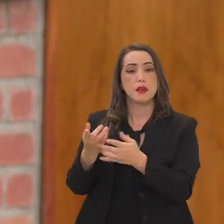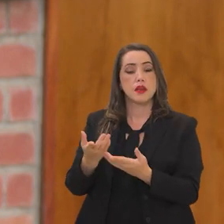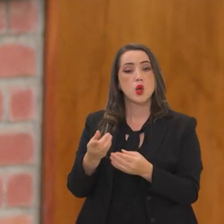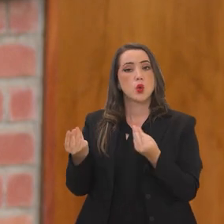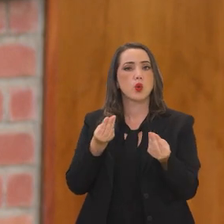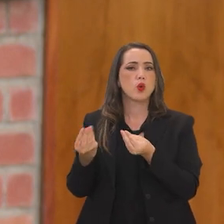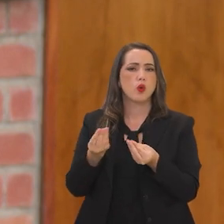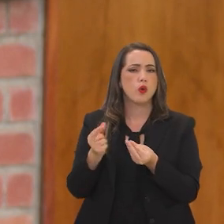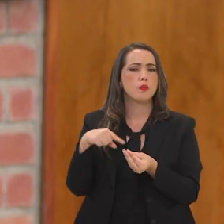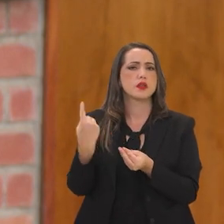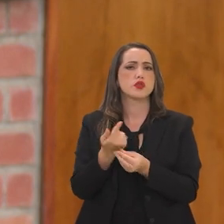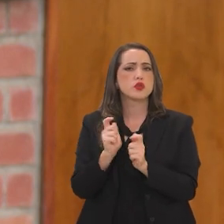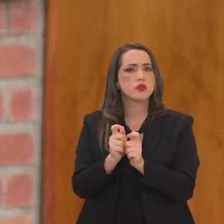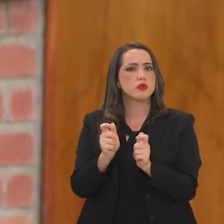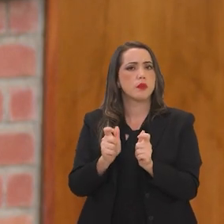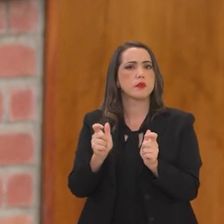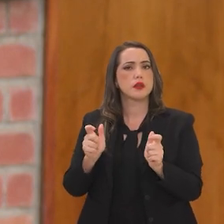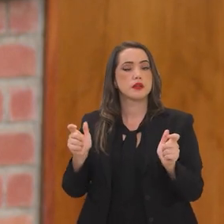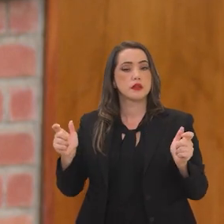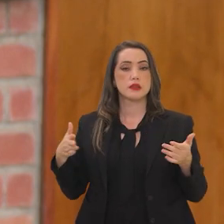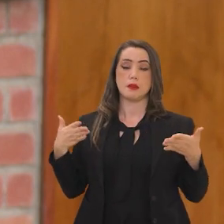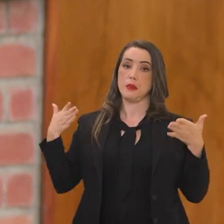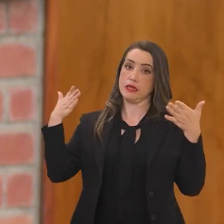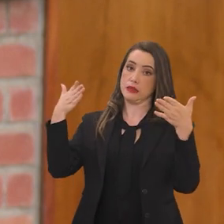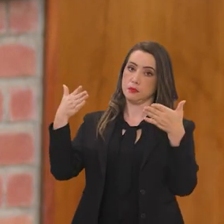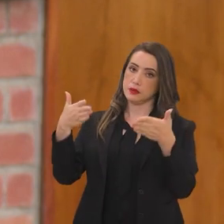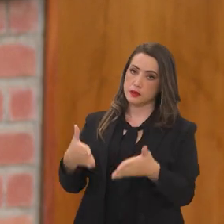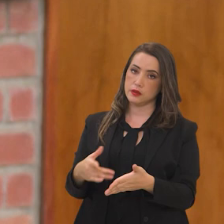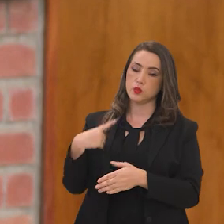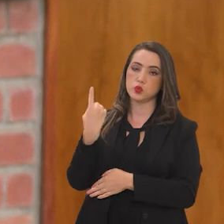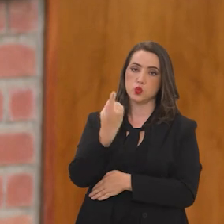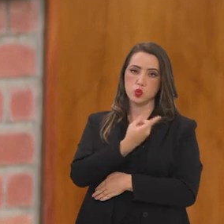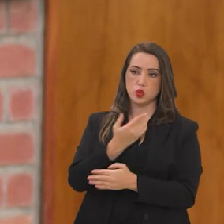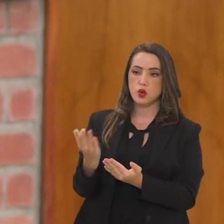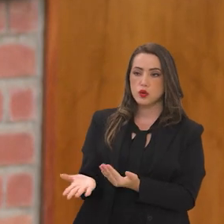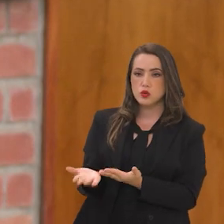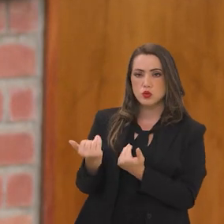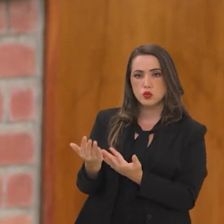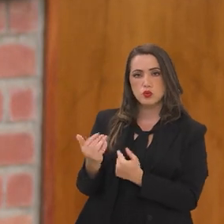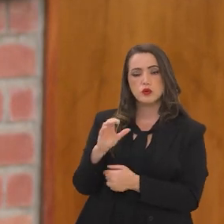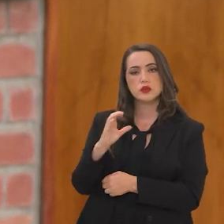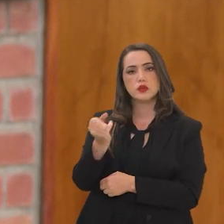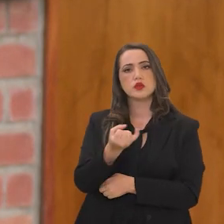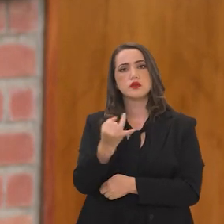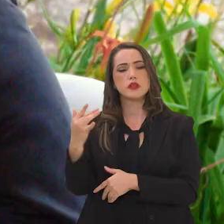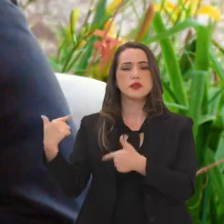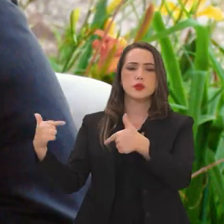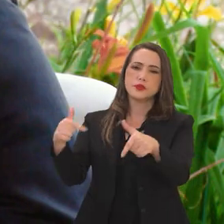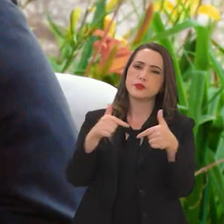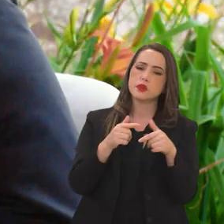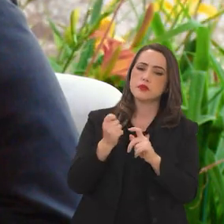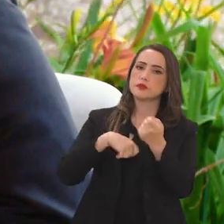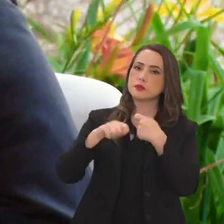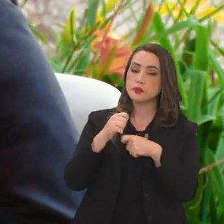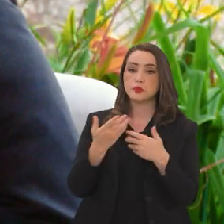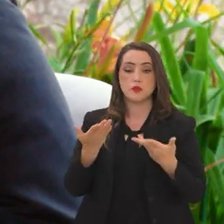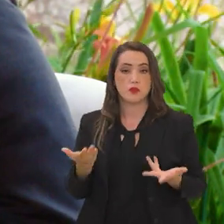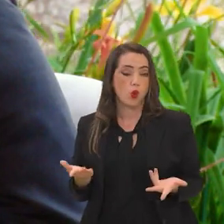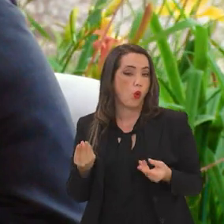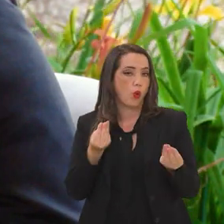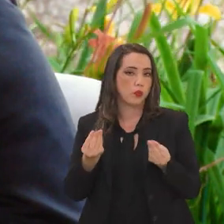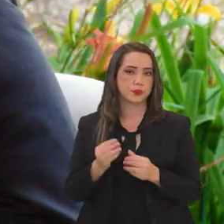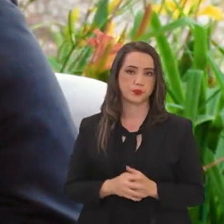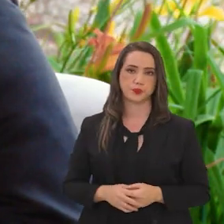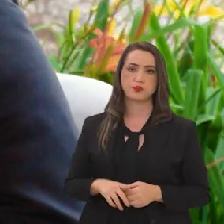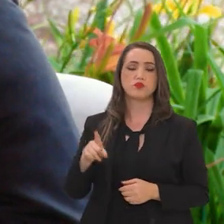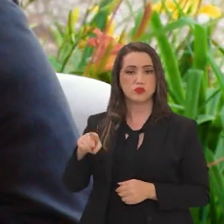gente amplia essa participação dos nossos jovens cientistas nas várias atividades da economia